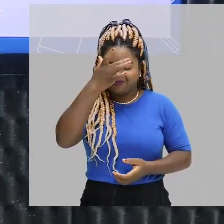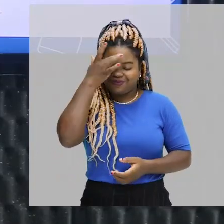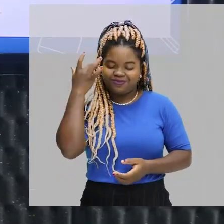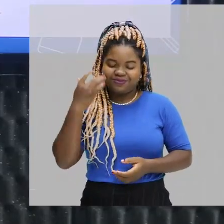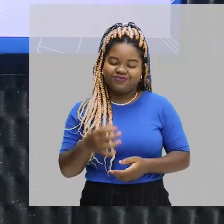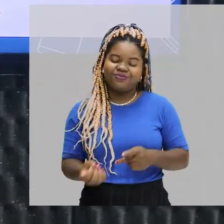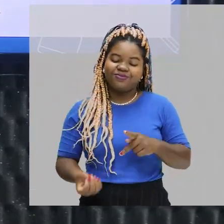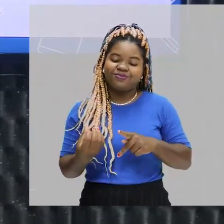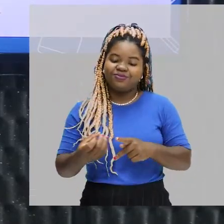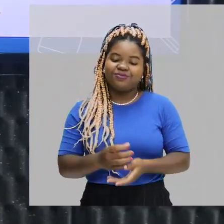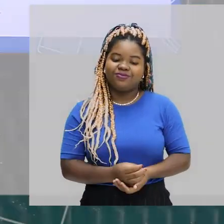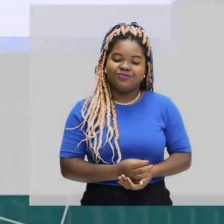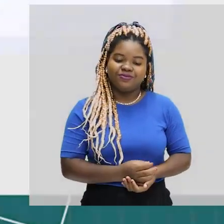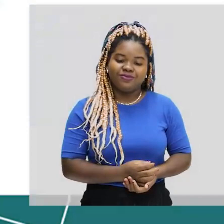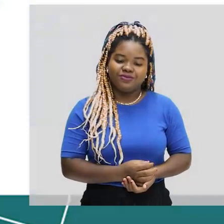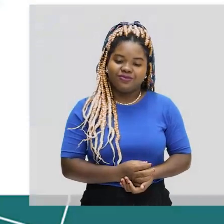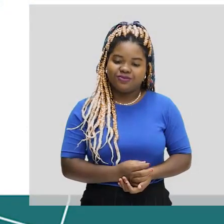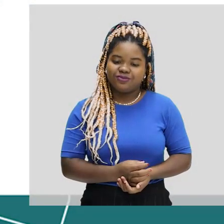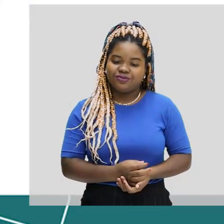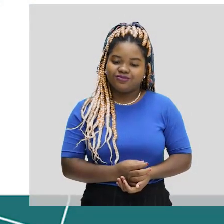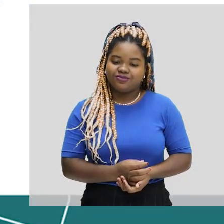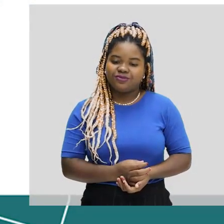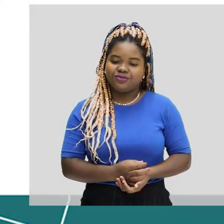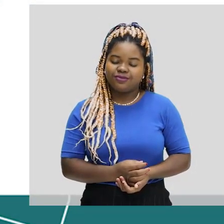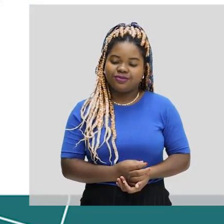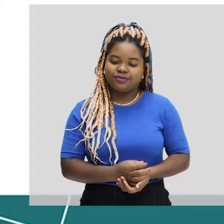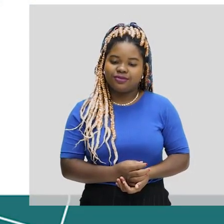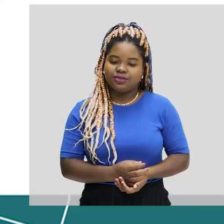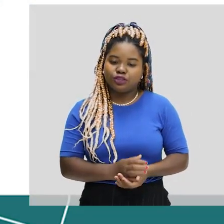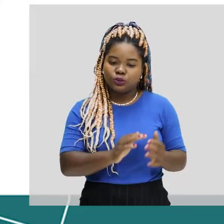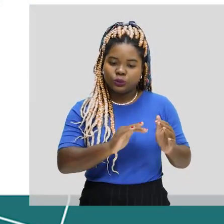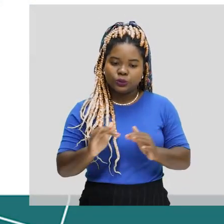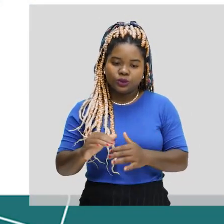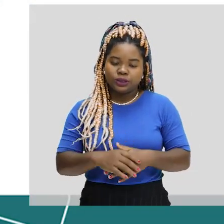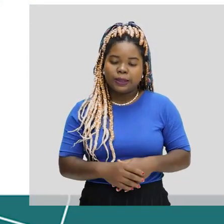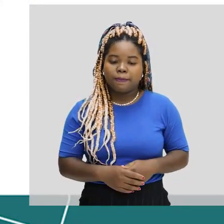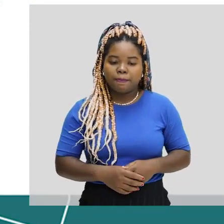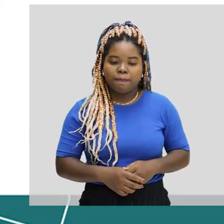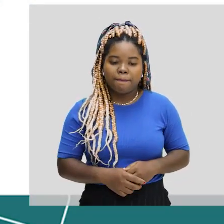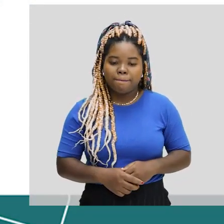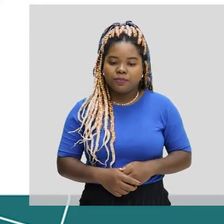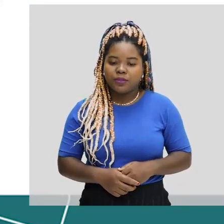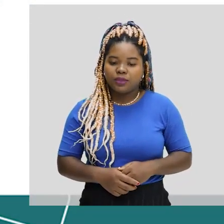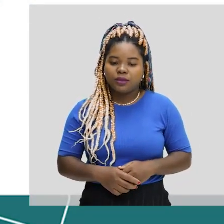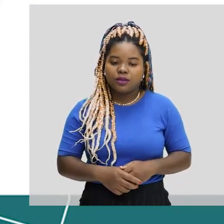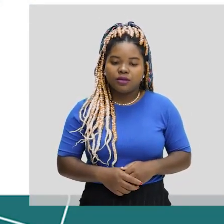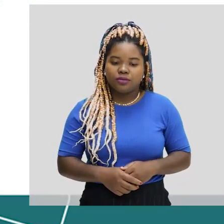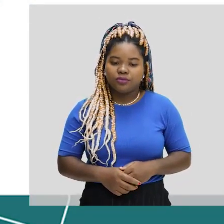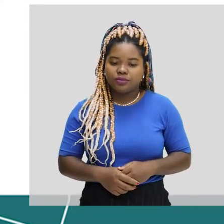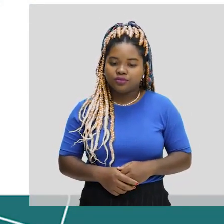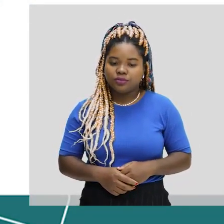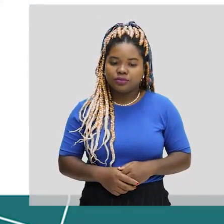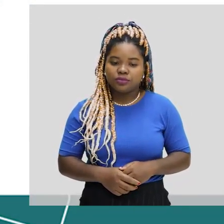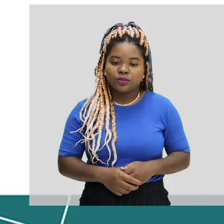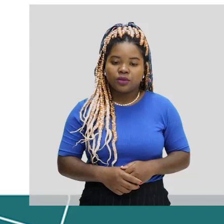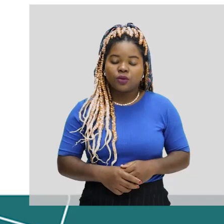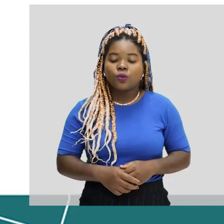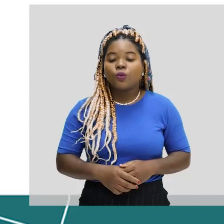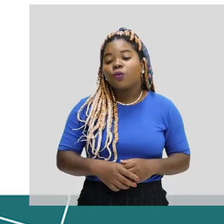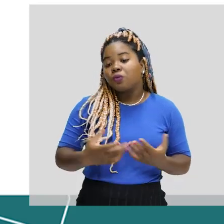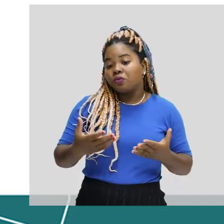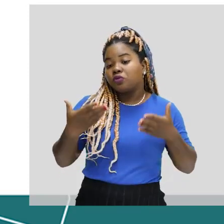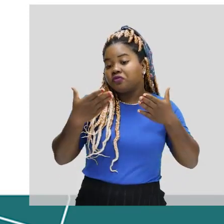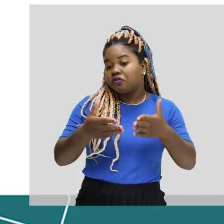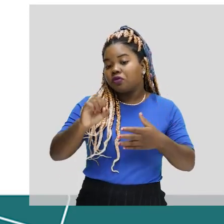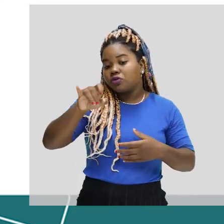vocês. Terceira pessoa do plural, nós. Tem essas duas formas. Quando os núcleos do sujeito